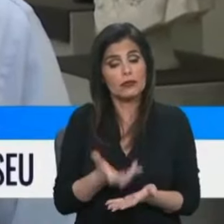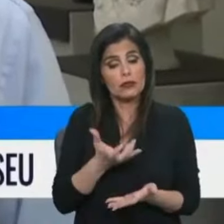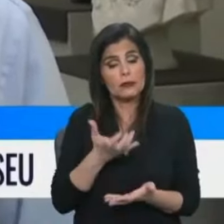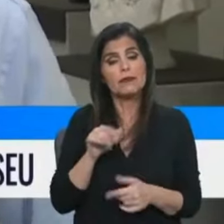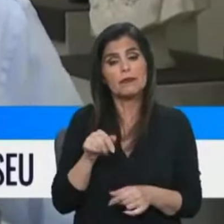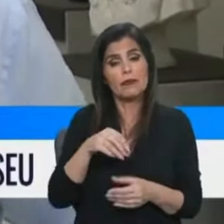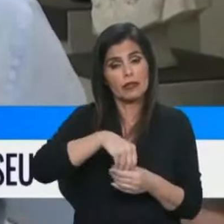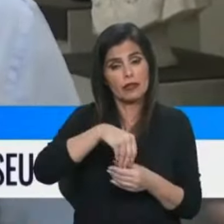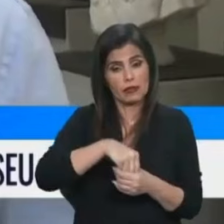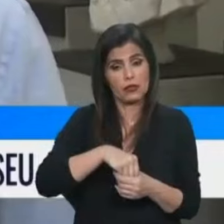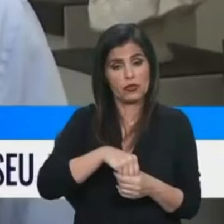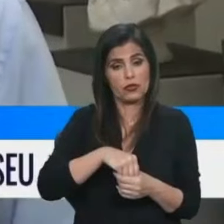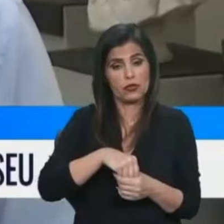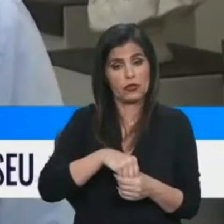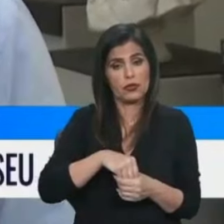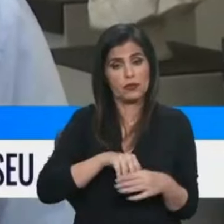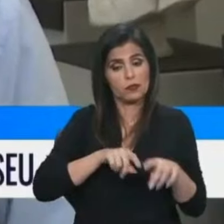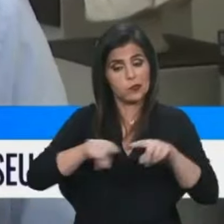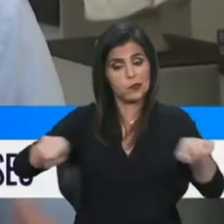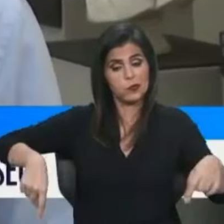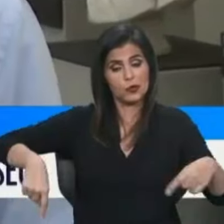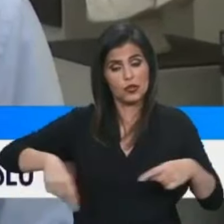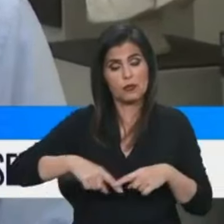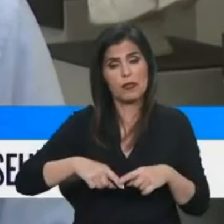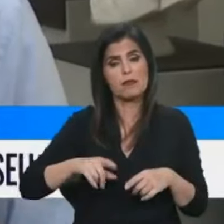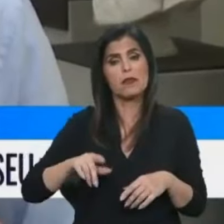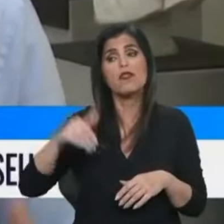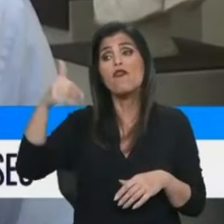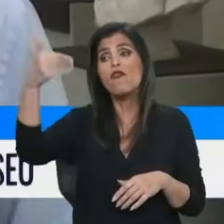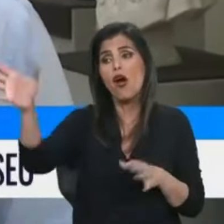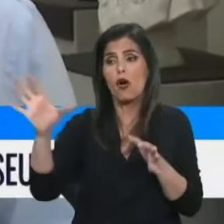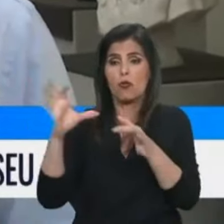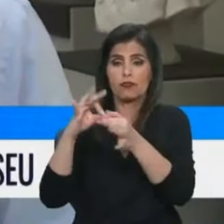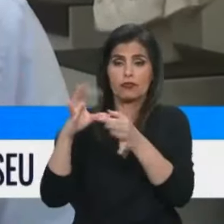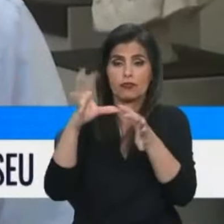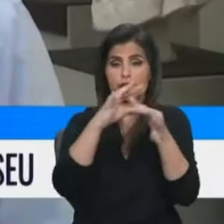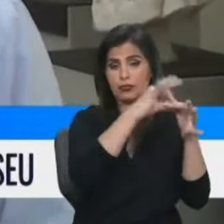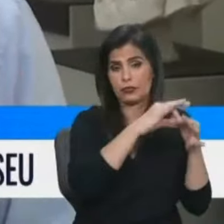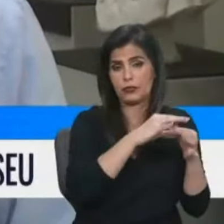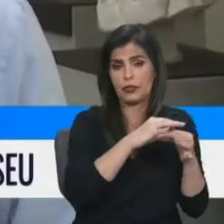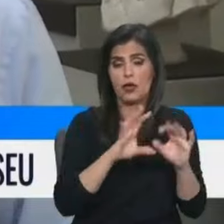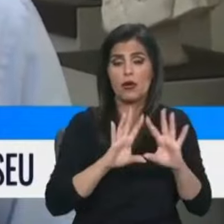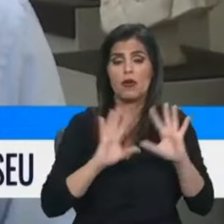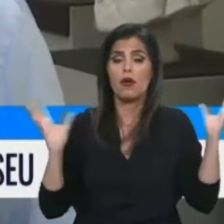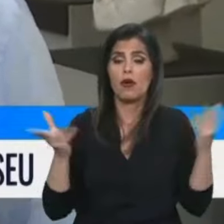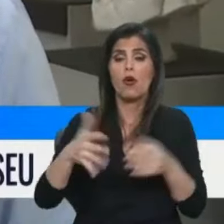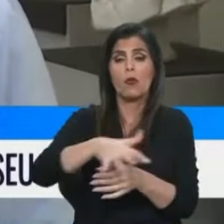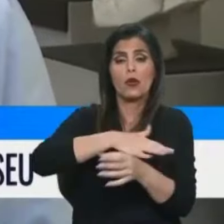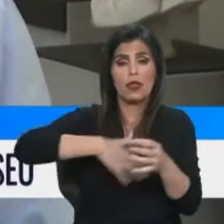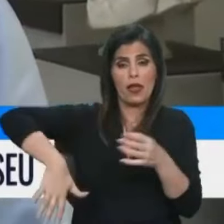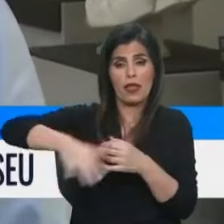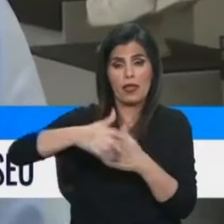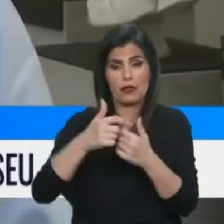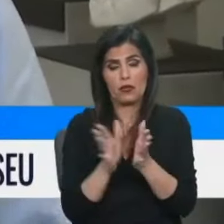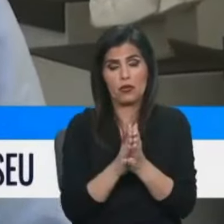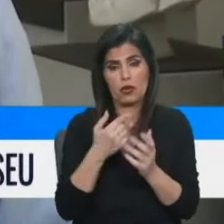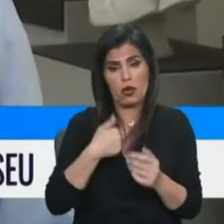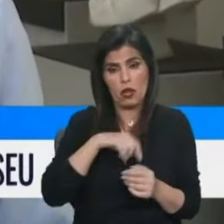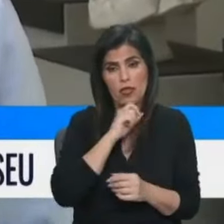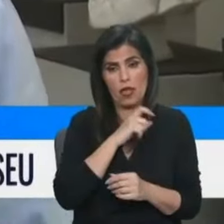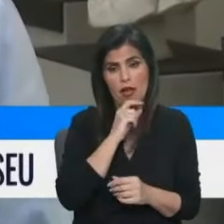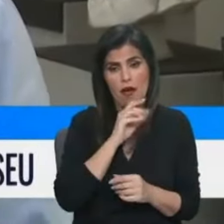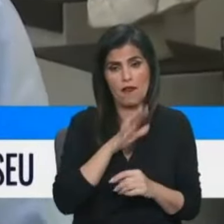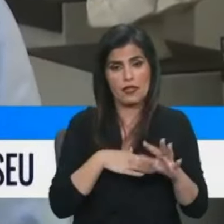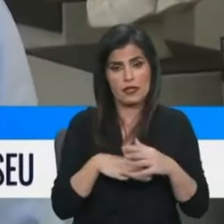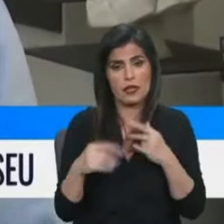de portas, mas também criando comunidade exterior, criando relações com toda a sua comunidade. Nós conseguimos fazer este